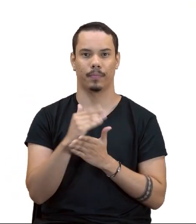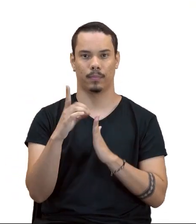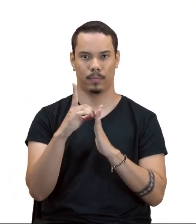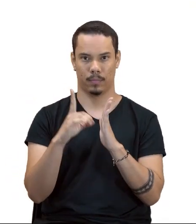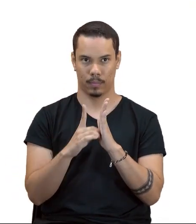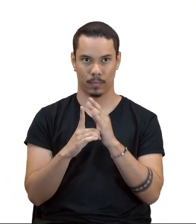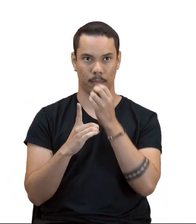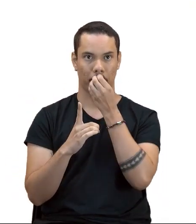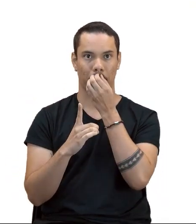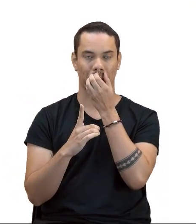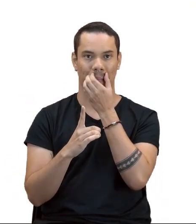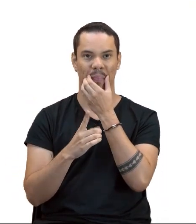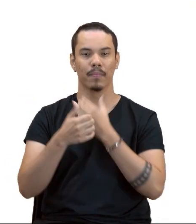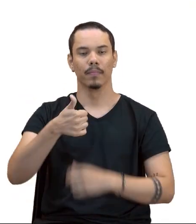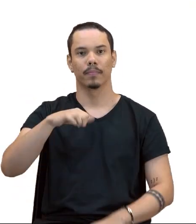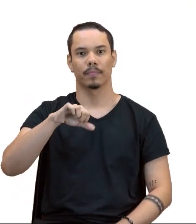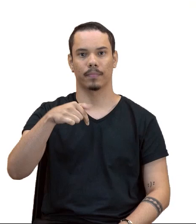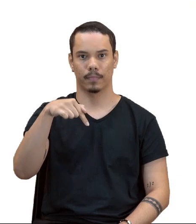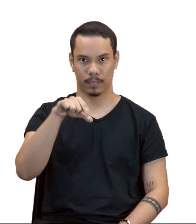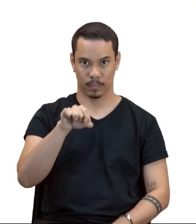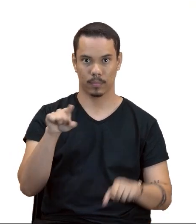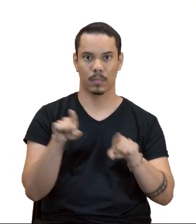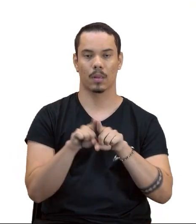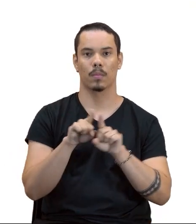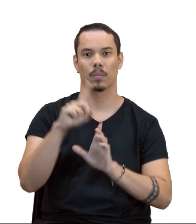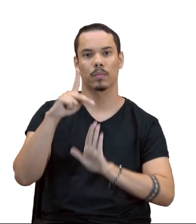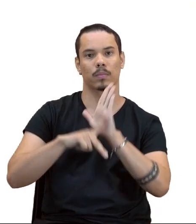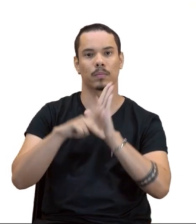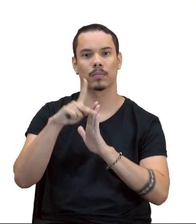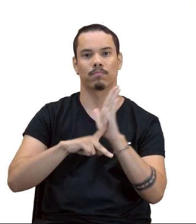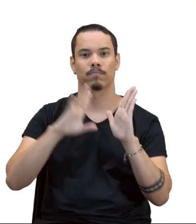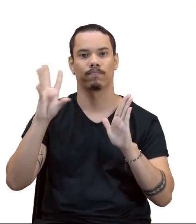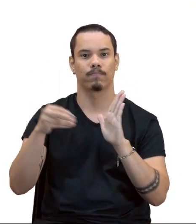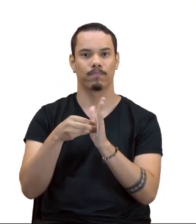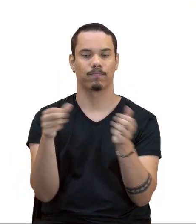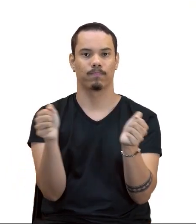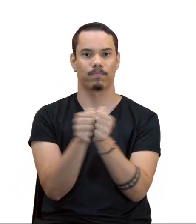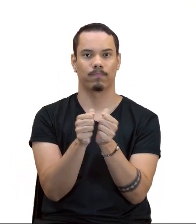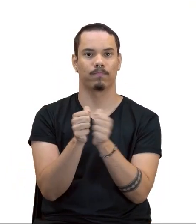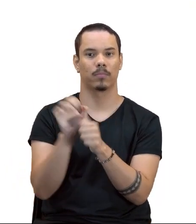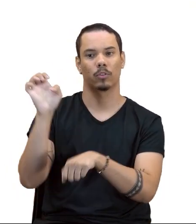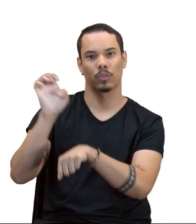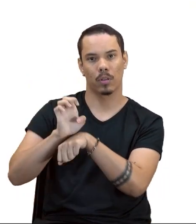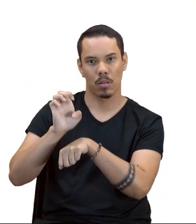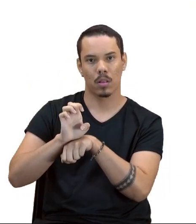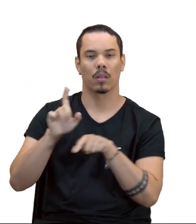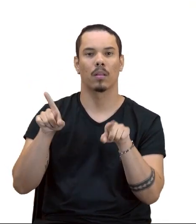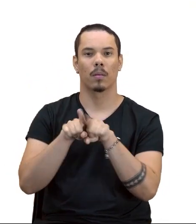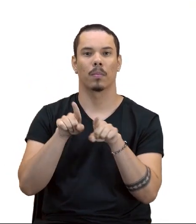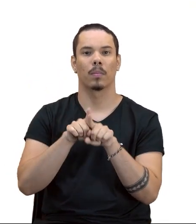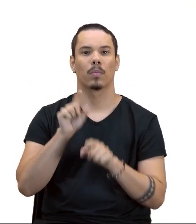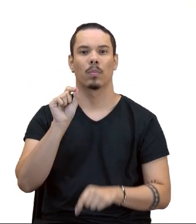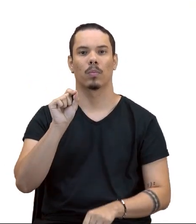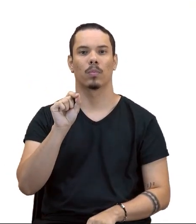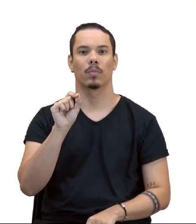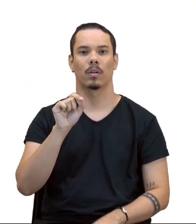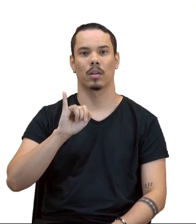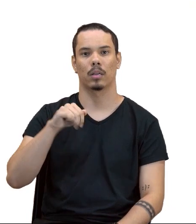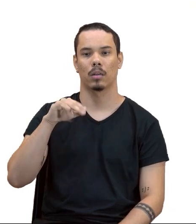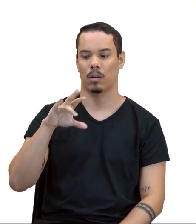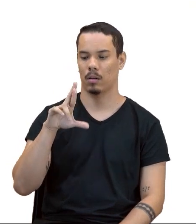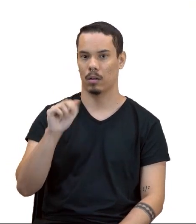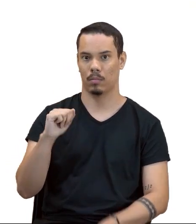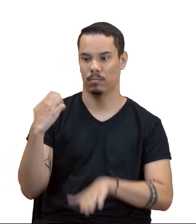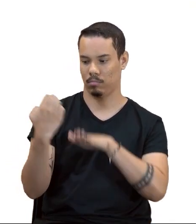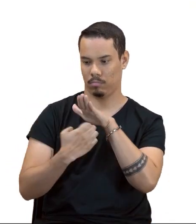década de 70, com projetos de implantações aqui no estado, como o que o INCRA liderou esse